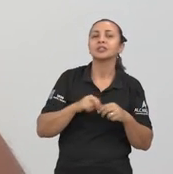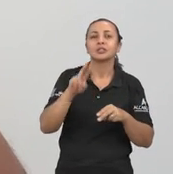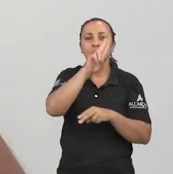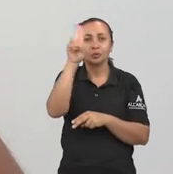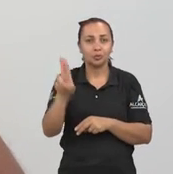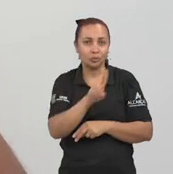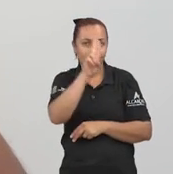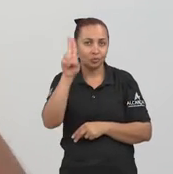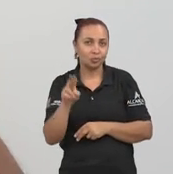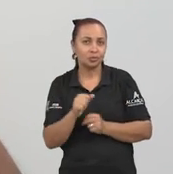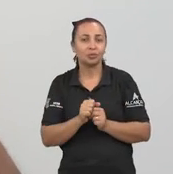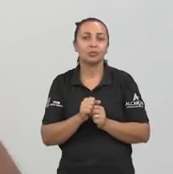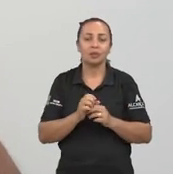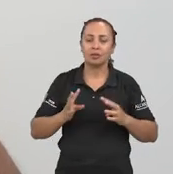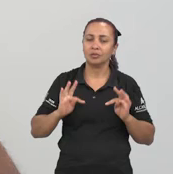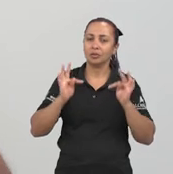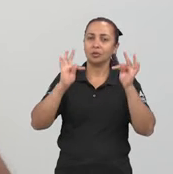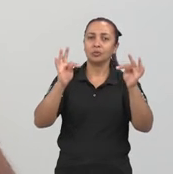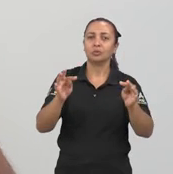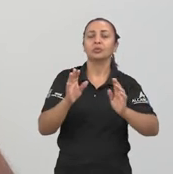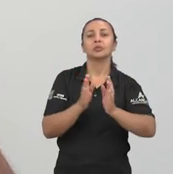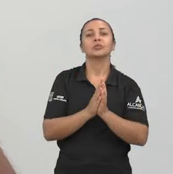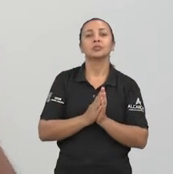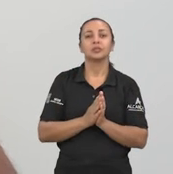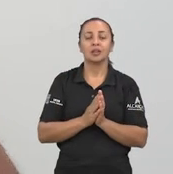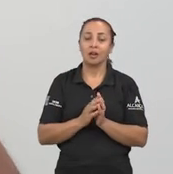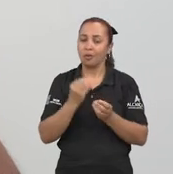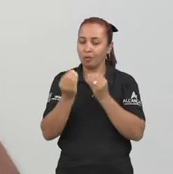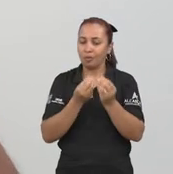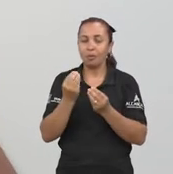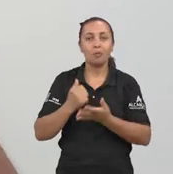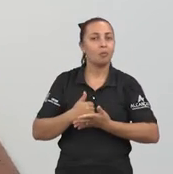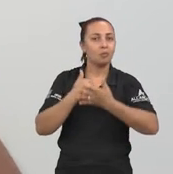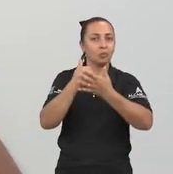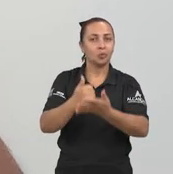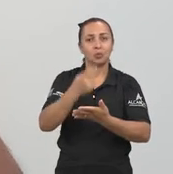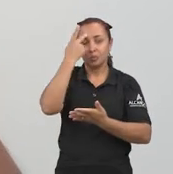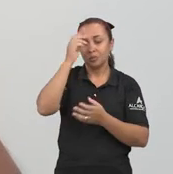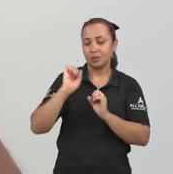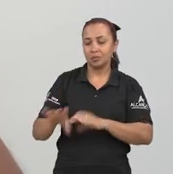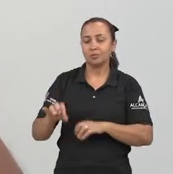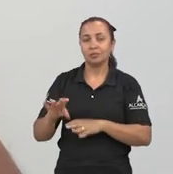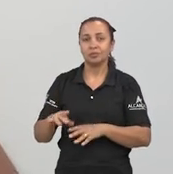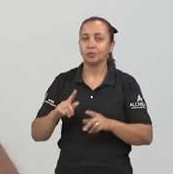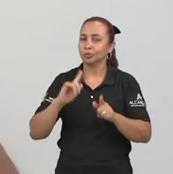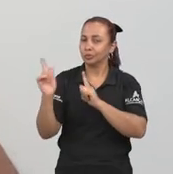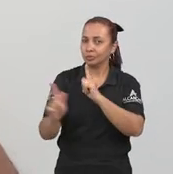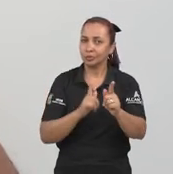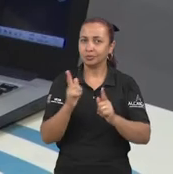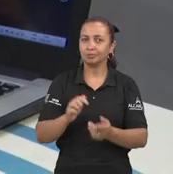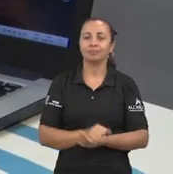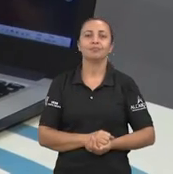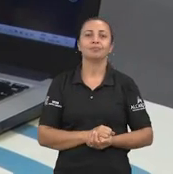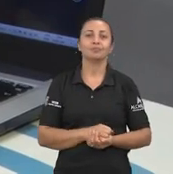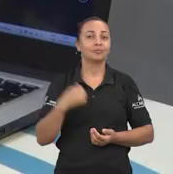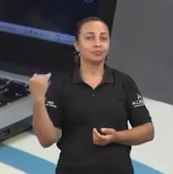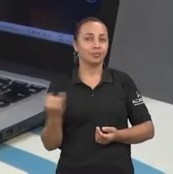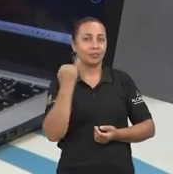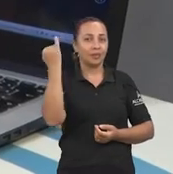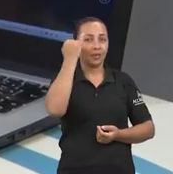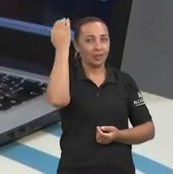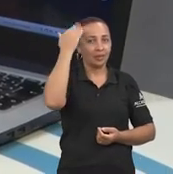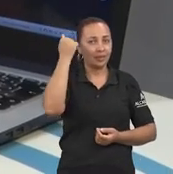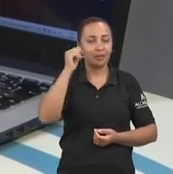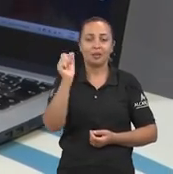utilizando essas Essas tecnologias Como suporte para para um ensino de modo geral é importante